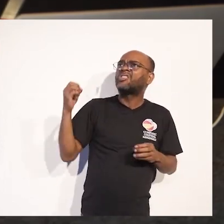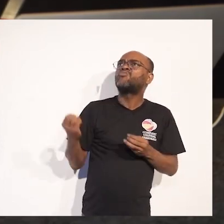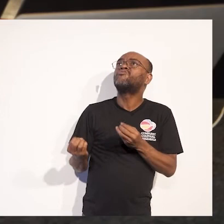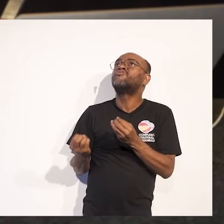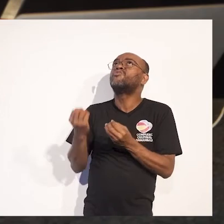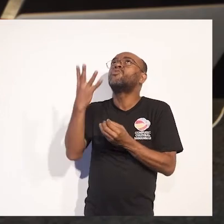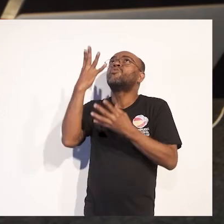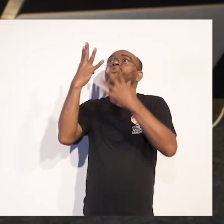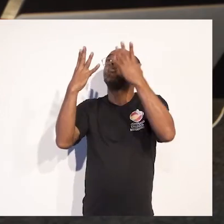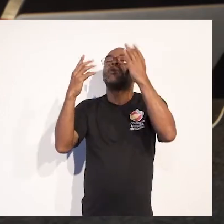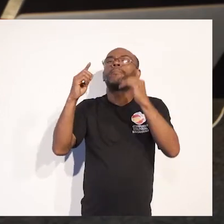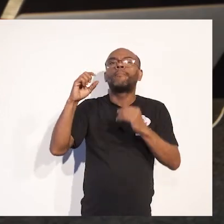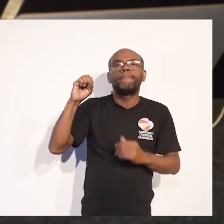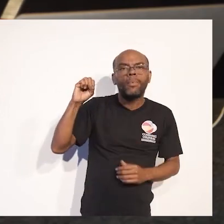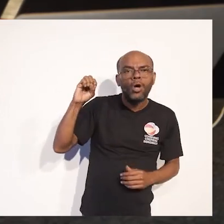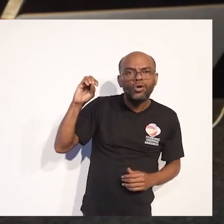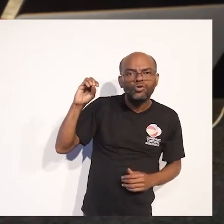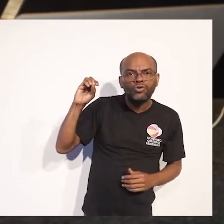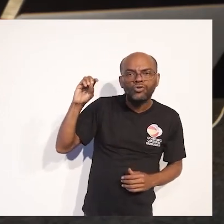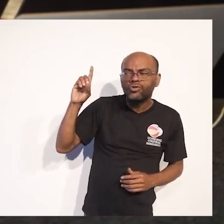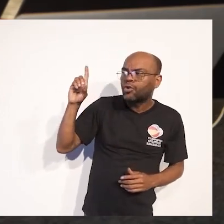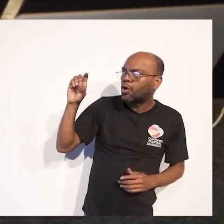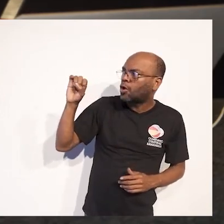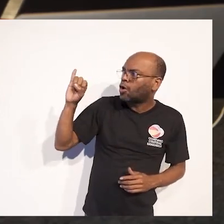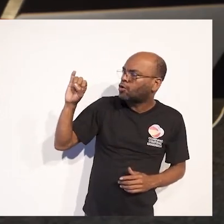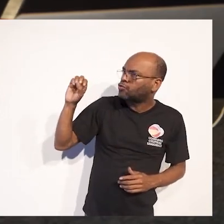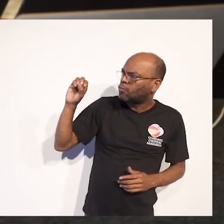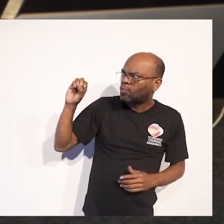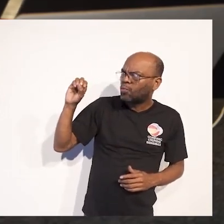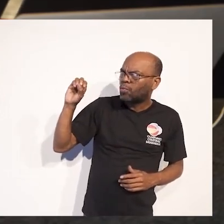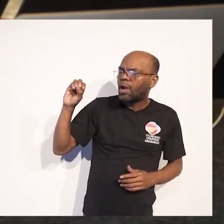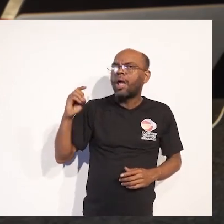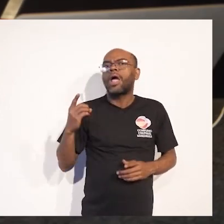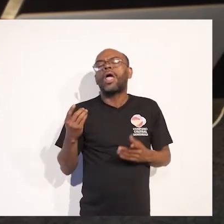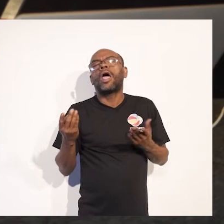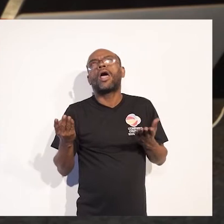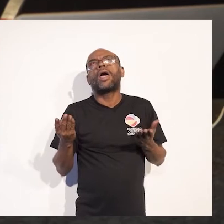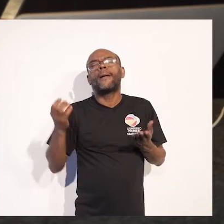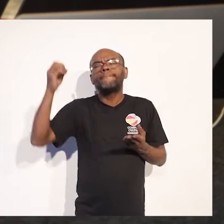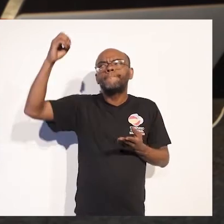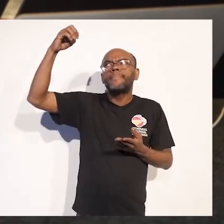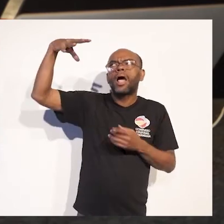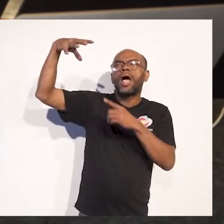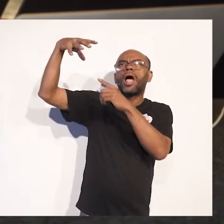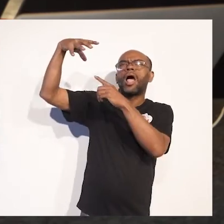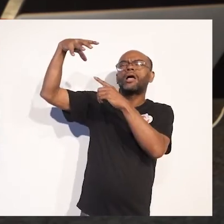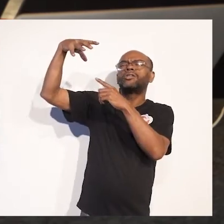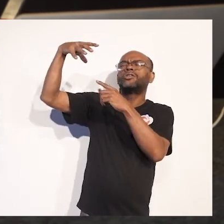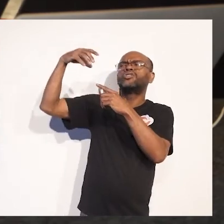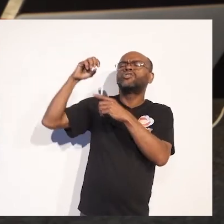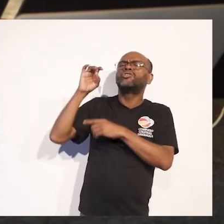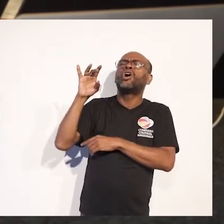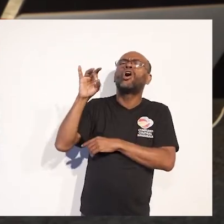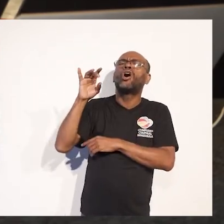sódio. Essas lâmpadas de vapor de sódio, elas reproduzem